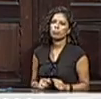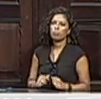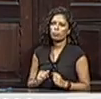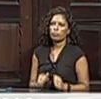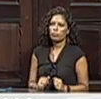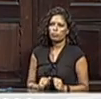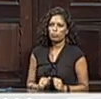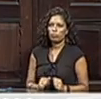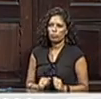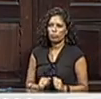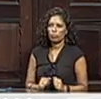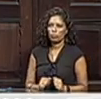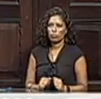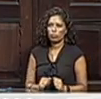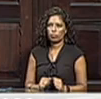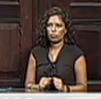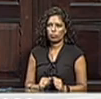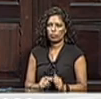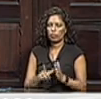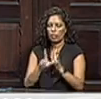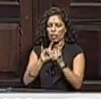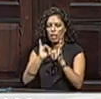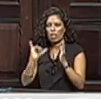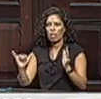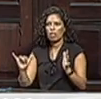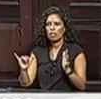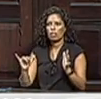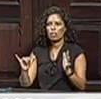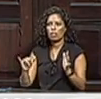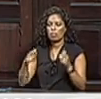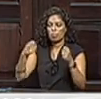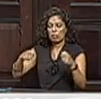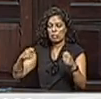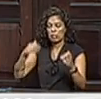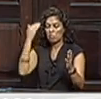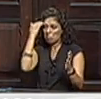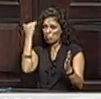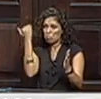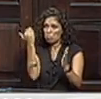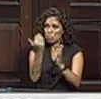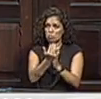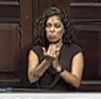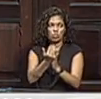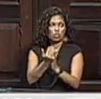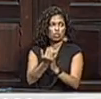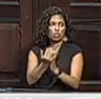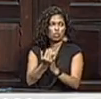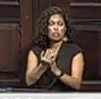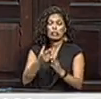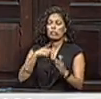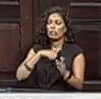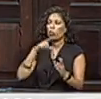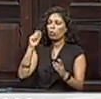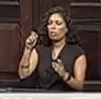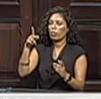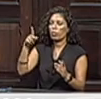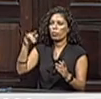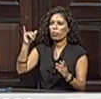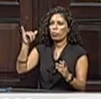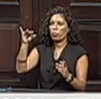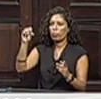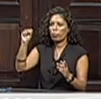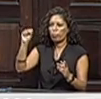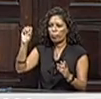que a fixada na lei. Mas que a lei do piso, esta casa sinaliza, estamos fixando um piso, e este piso tem que